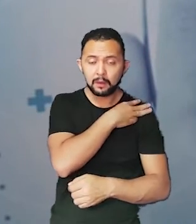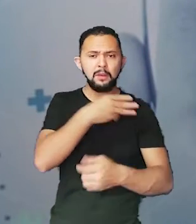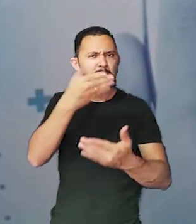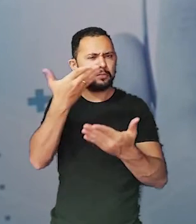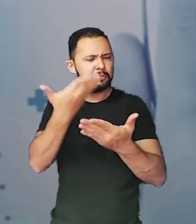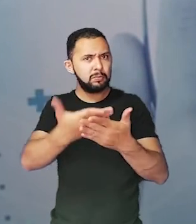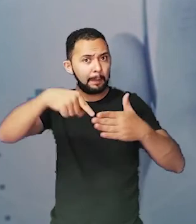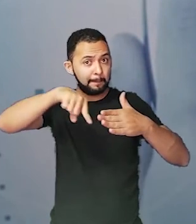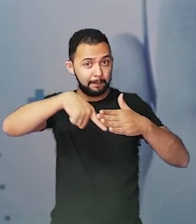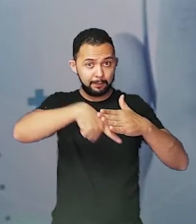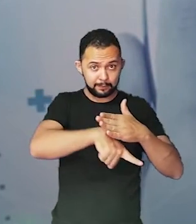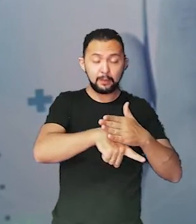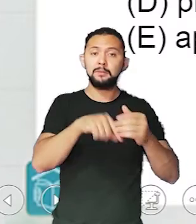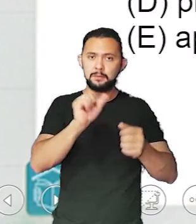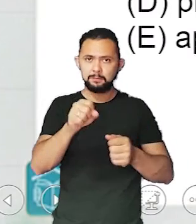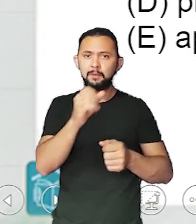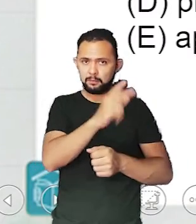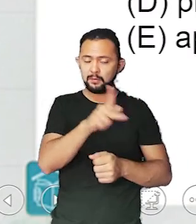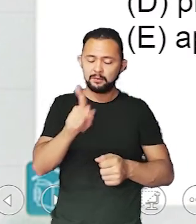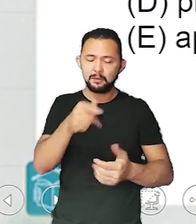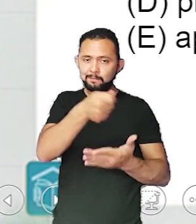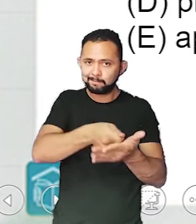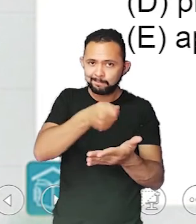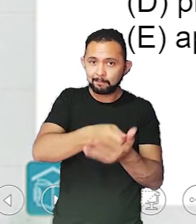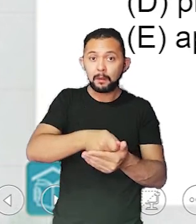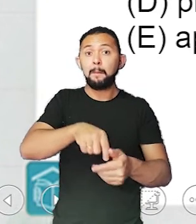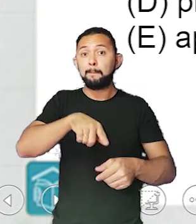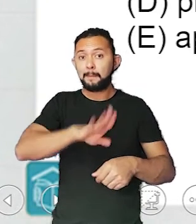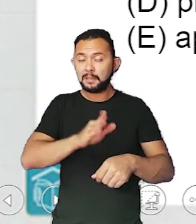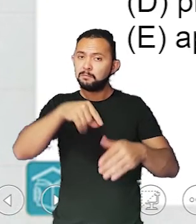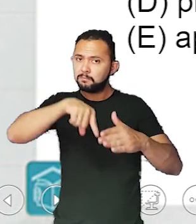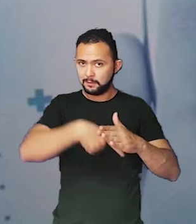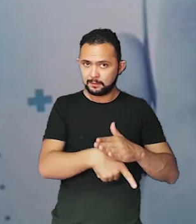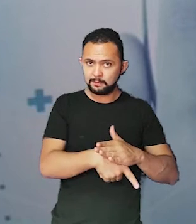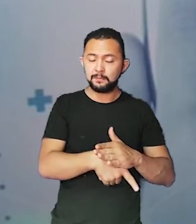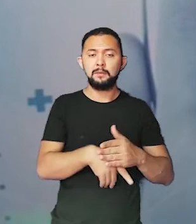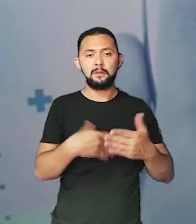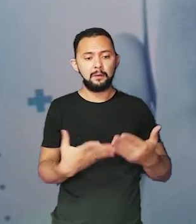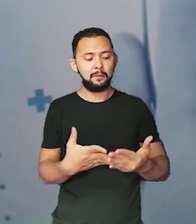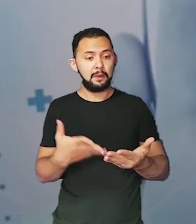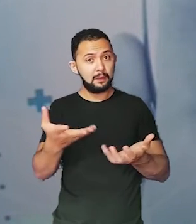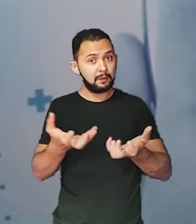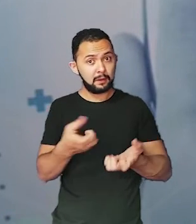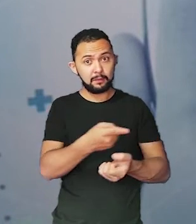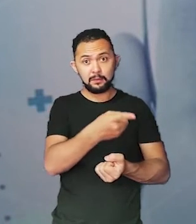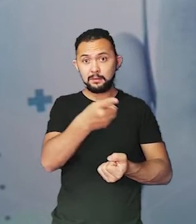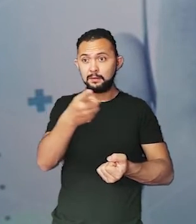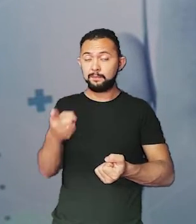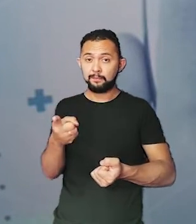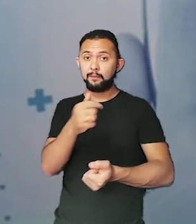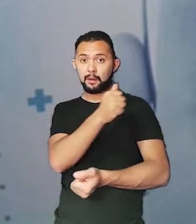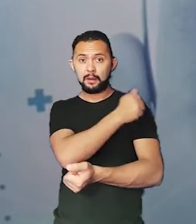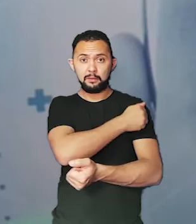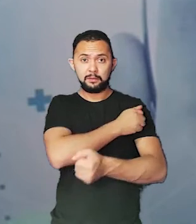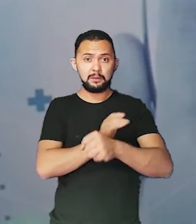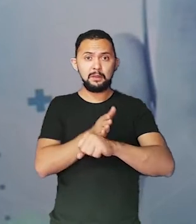os professores lá vão cobrar mais de vocês, certo? Então, eles querem o seguinte, eles querem que um aluno que entre nessas